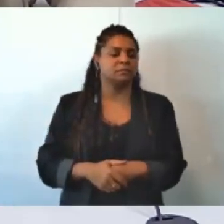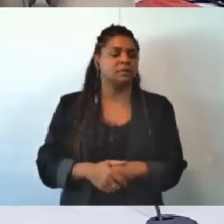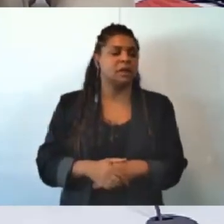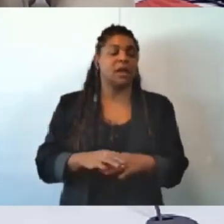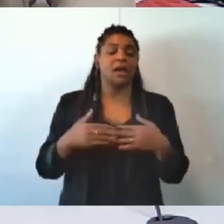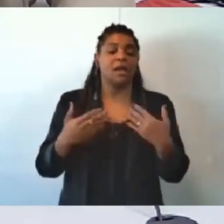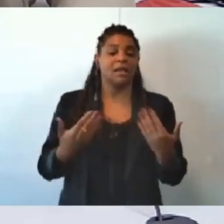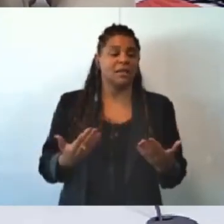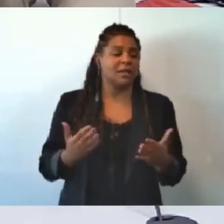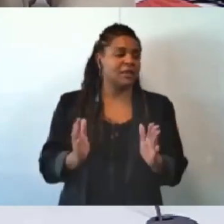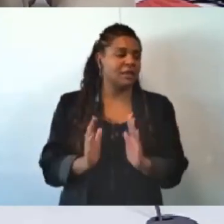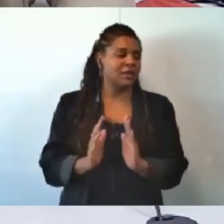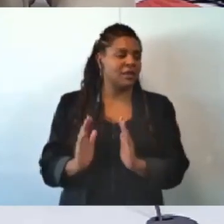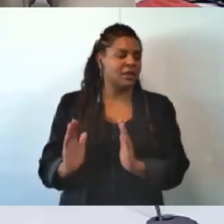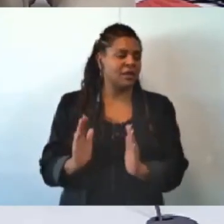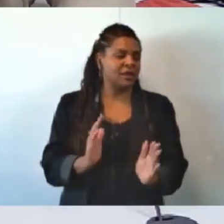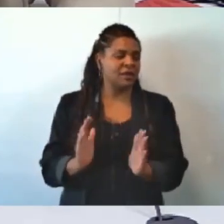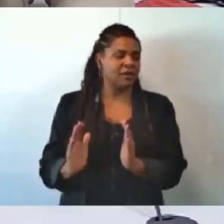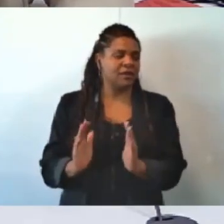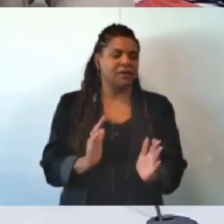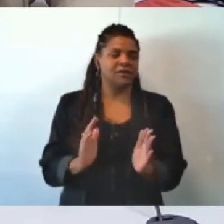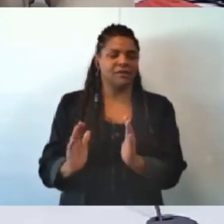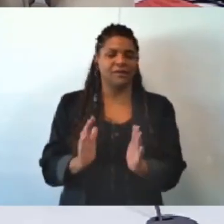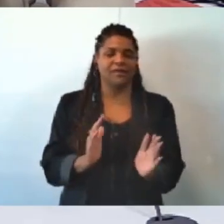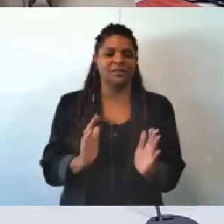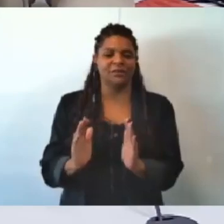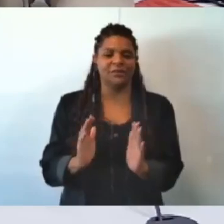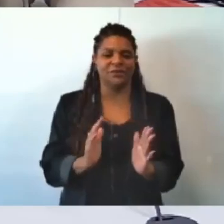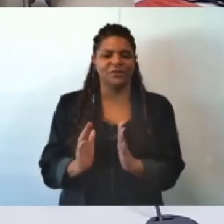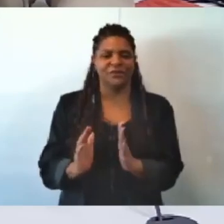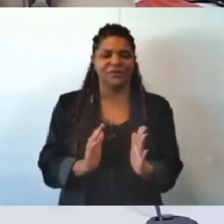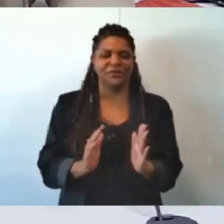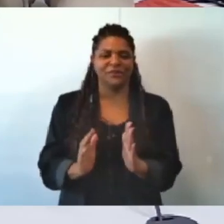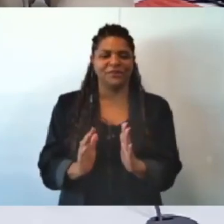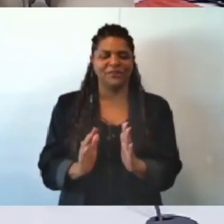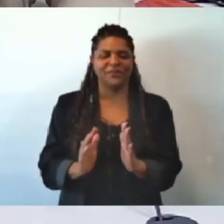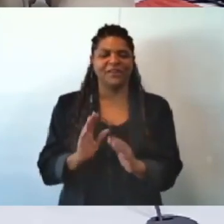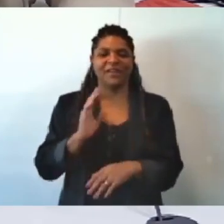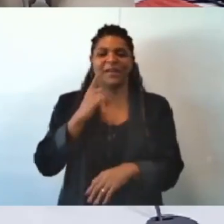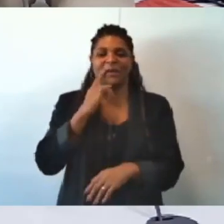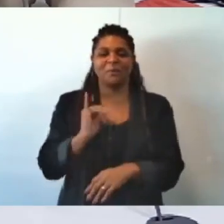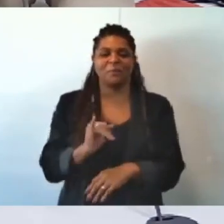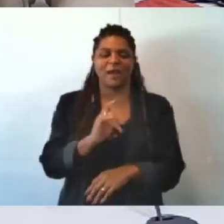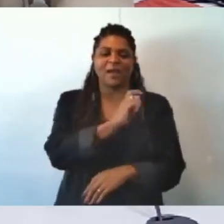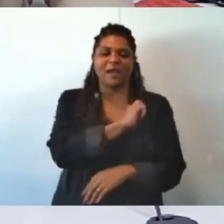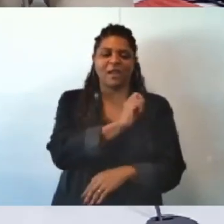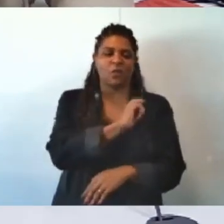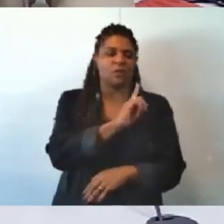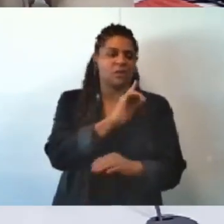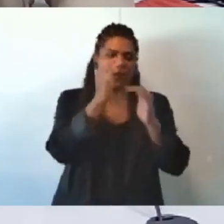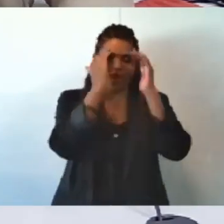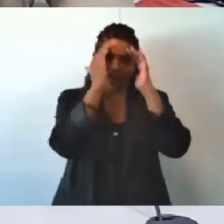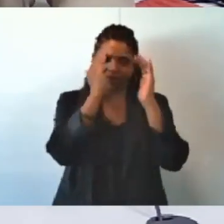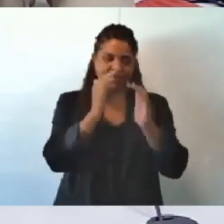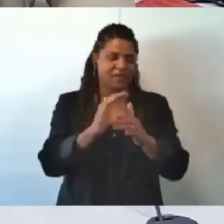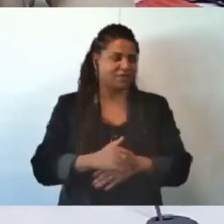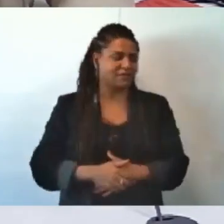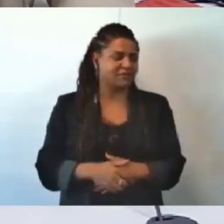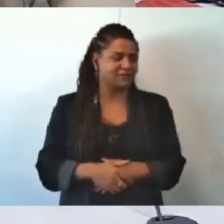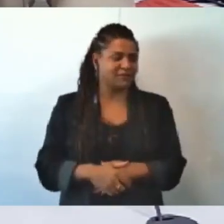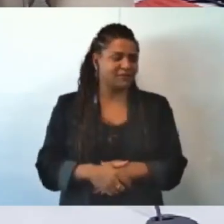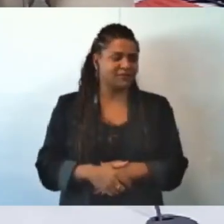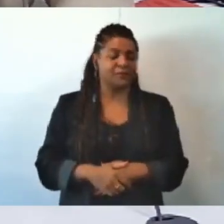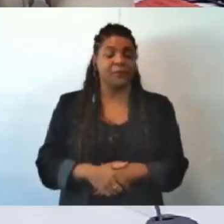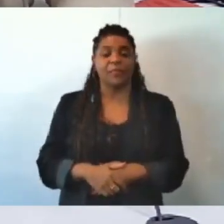desembarcar e embarcar aluno, os pais de alunos não respeitam o horário, entendeu? Ali, só ali no entorno